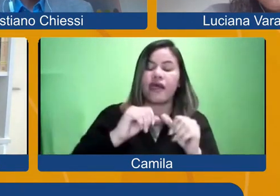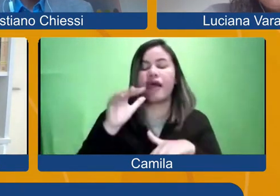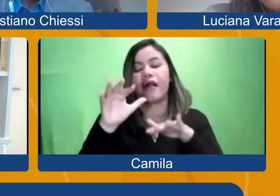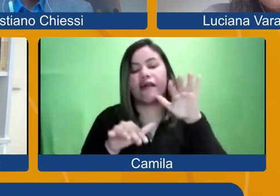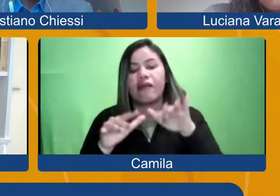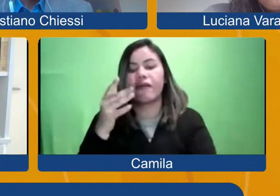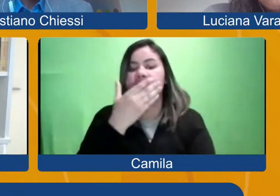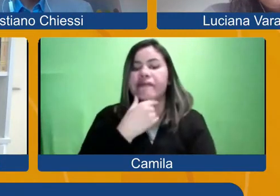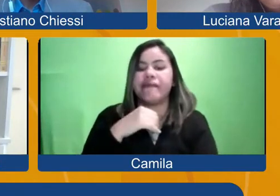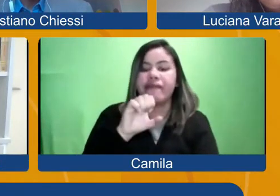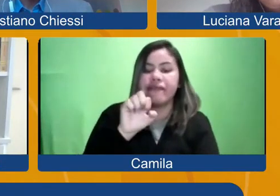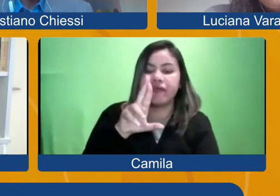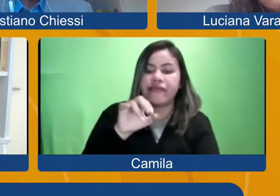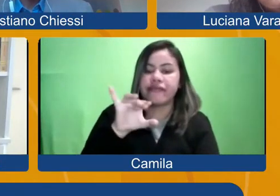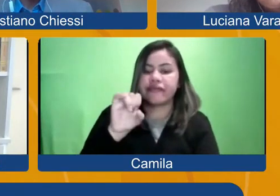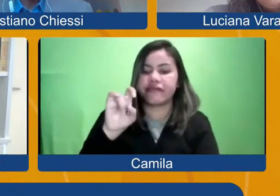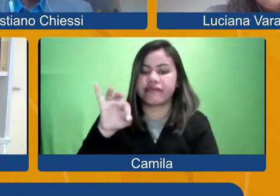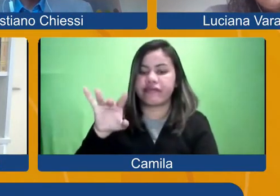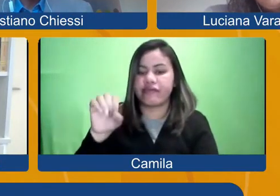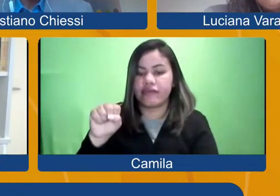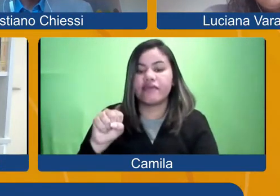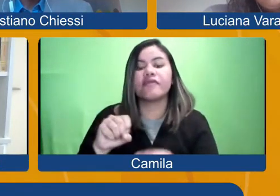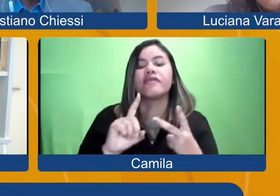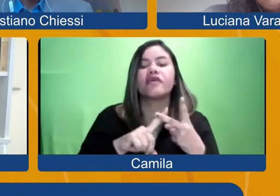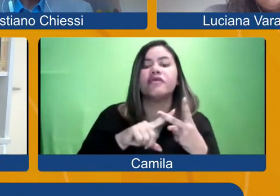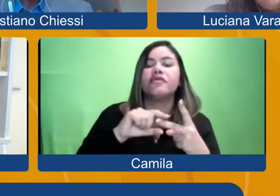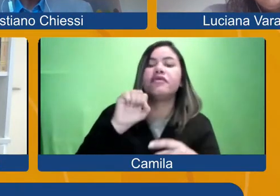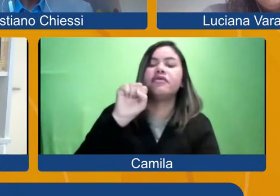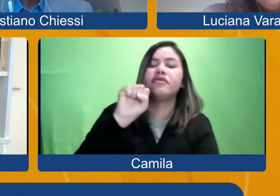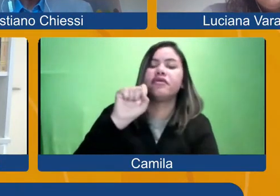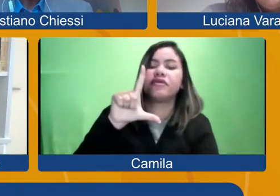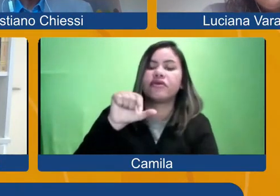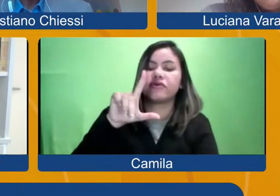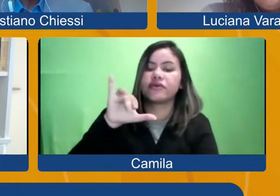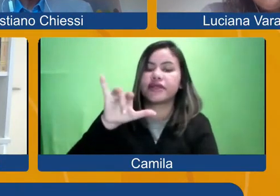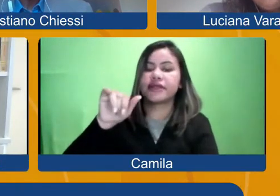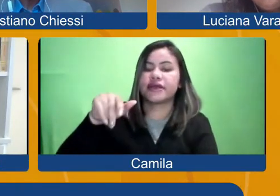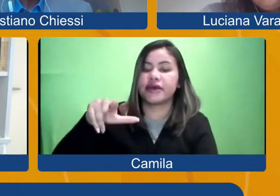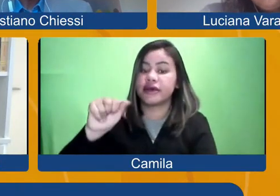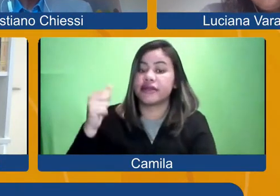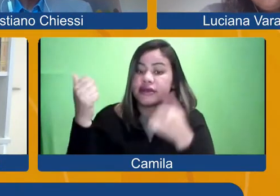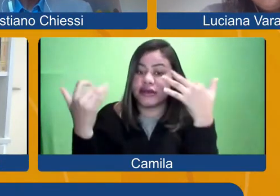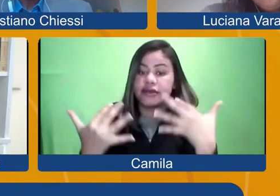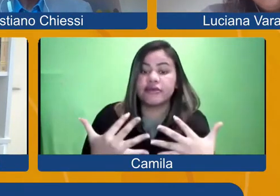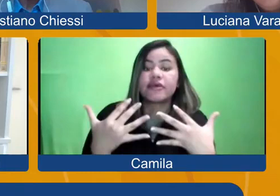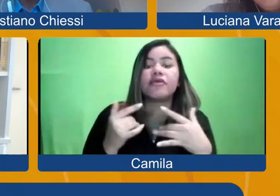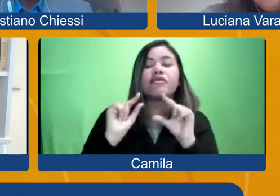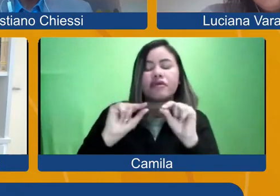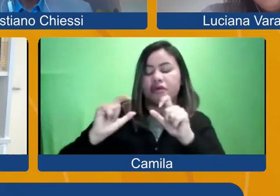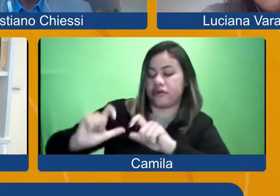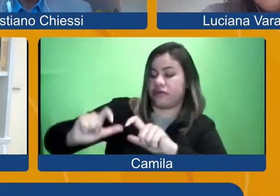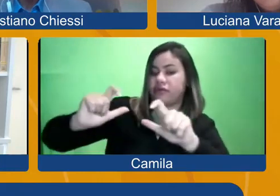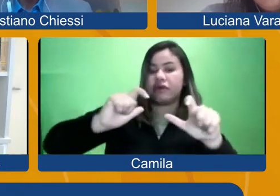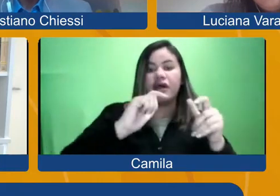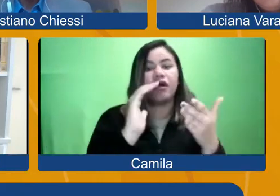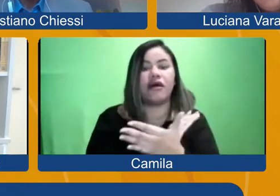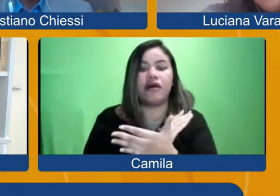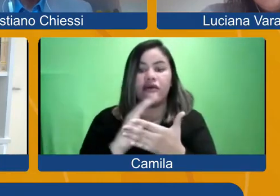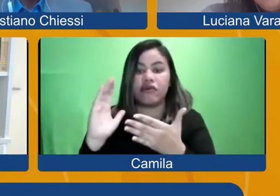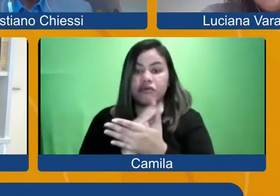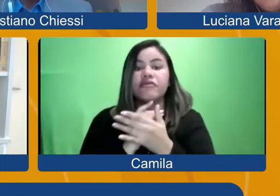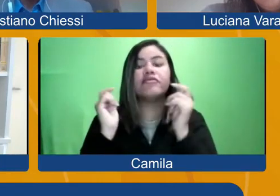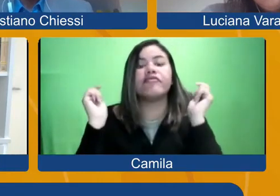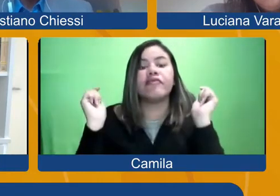professor Cristiano também colocou, a professora Luciana, a gente, em alguns locais, já